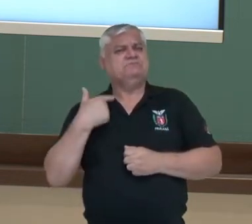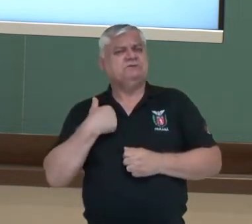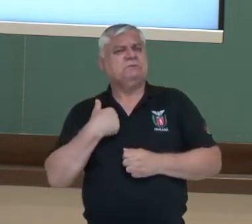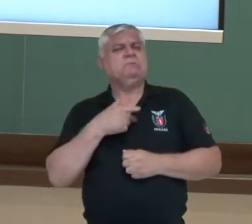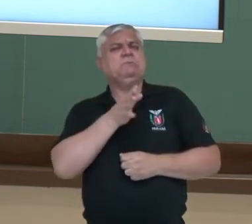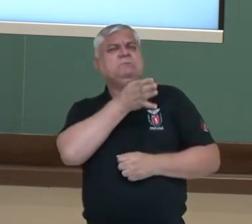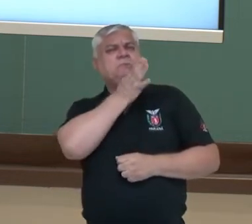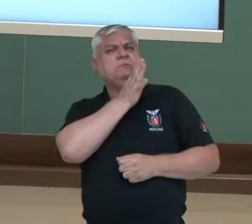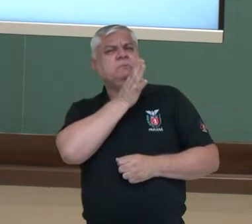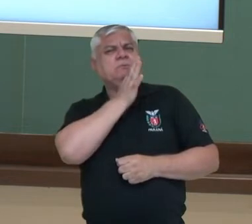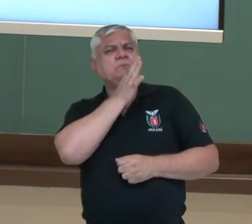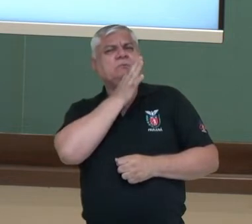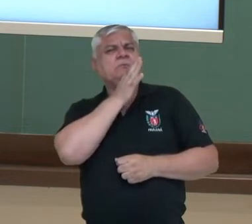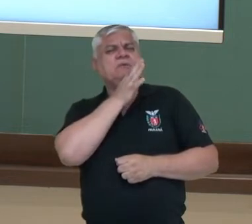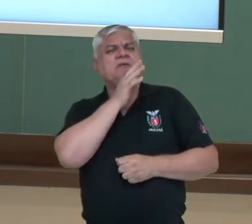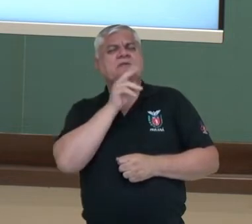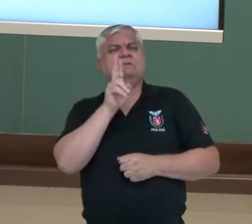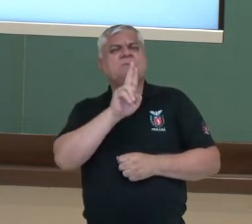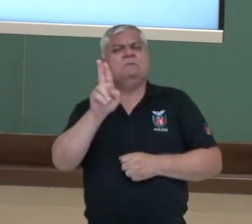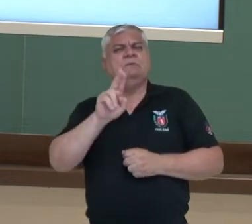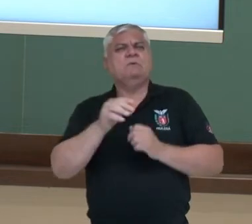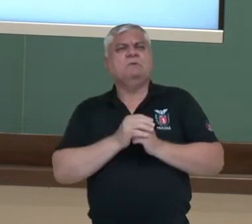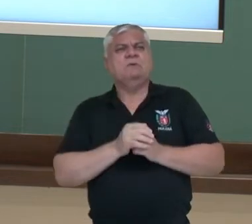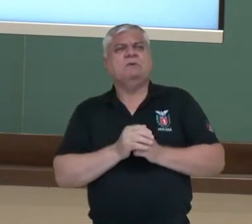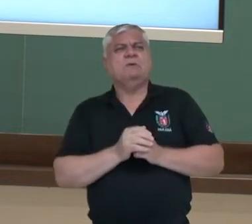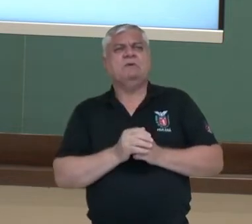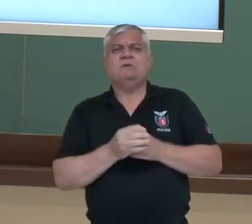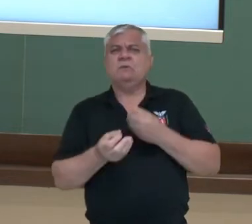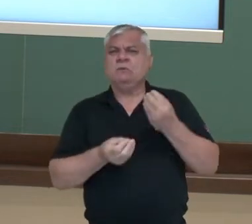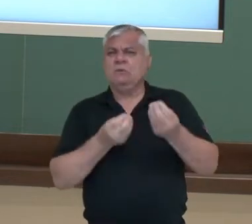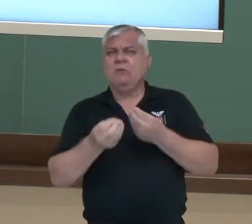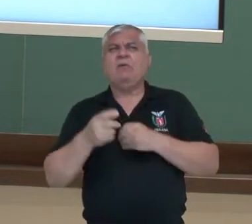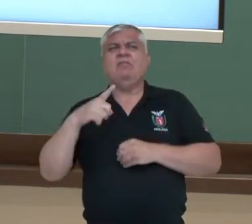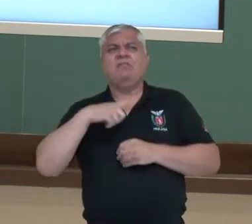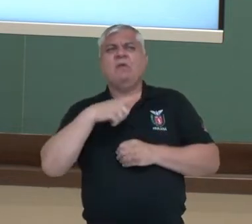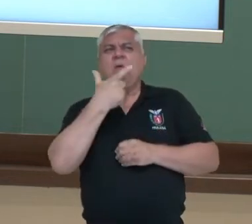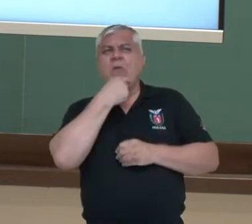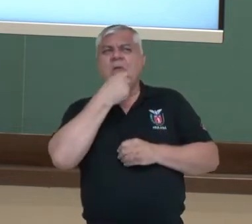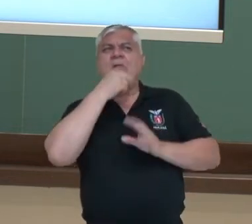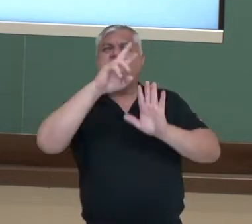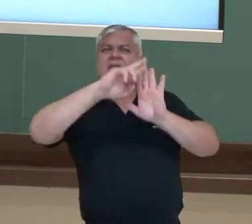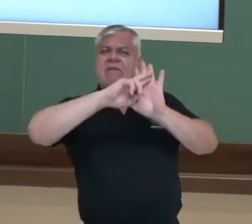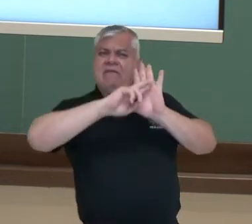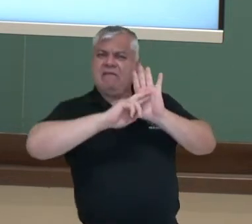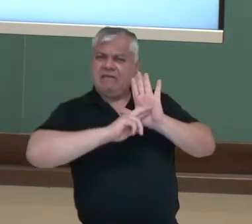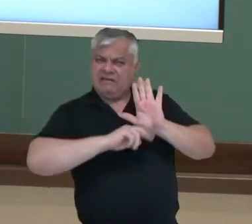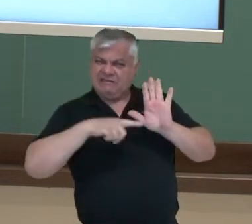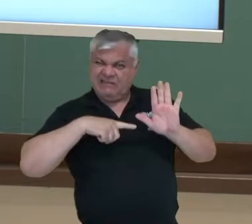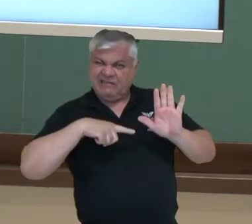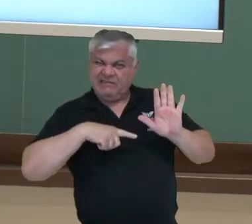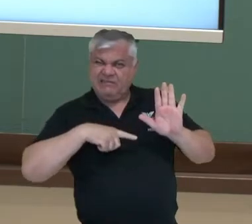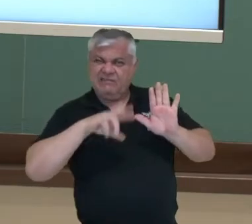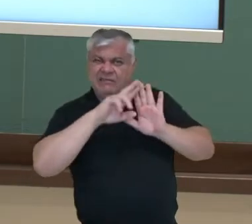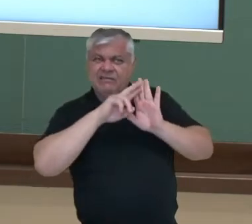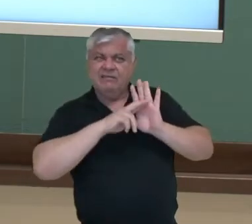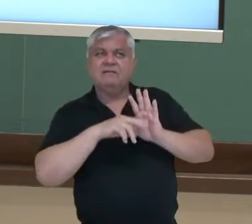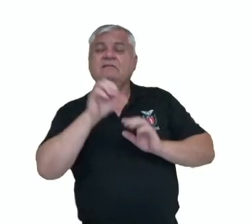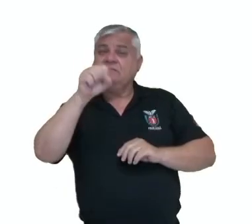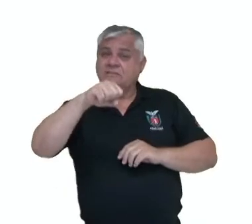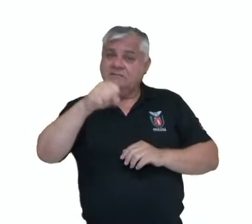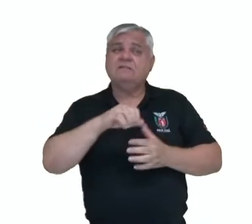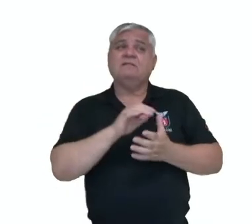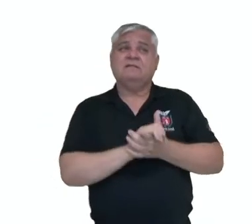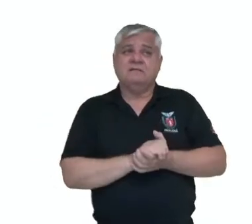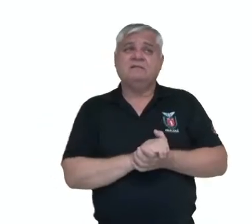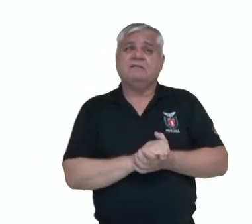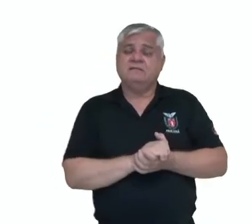de um cidadão chamado Markovnikov. Tem uma regra, professor? Sim, tem uma regra. E essa regra